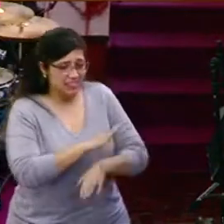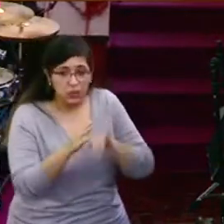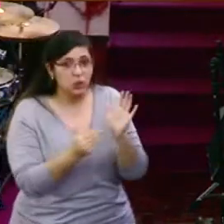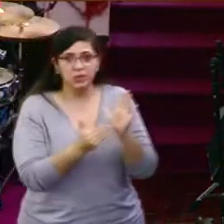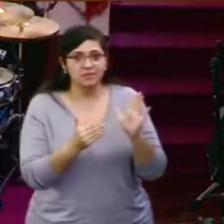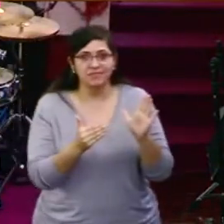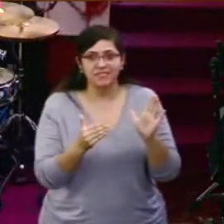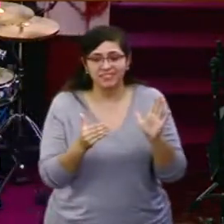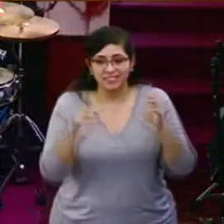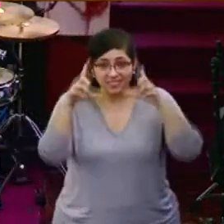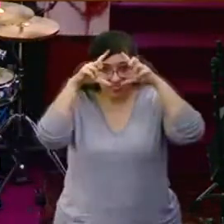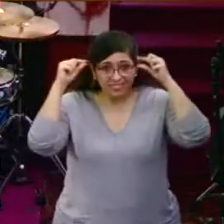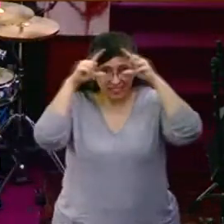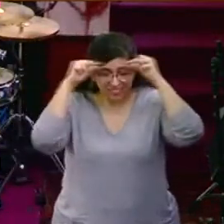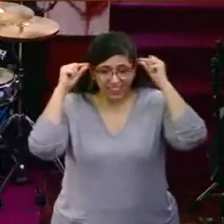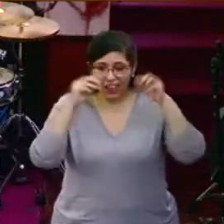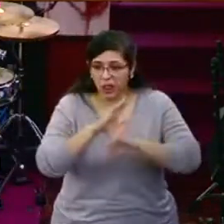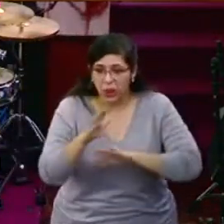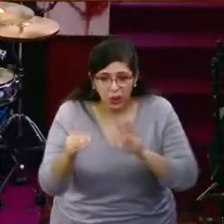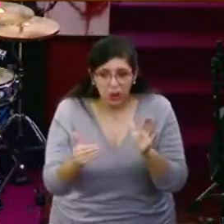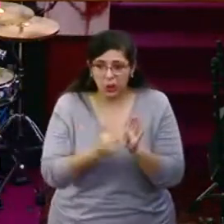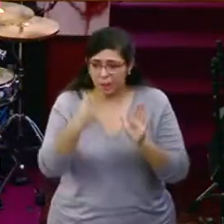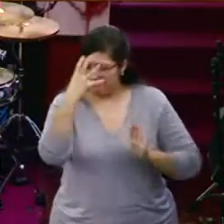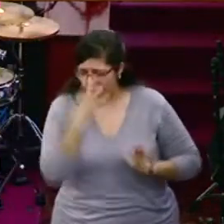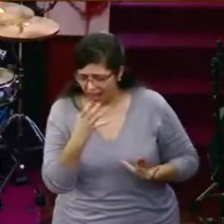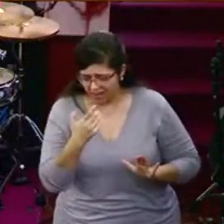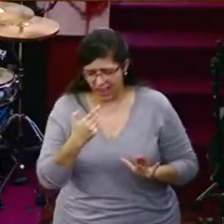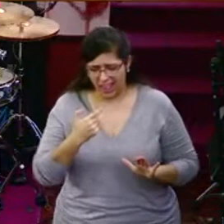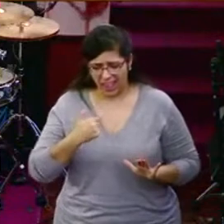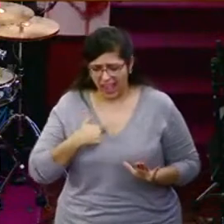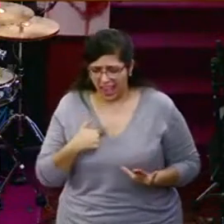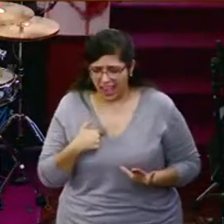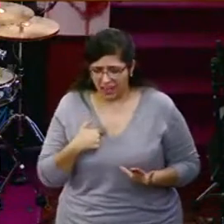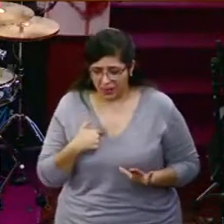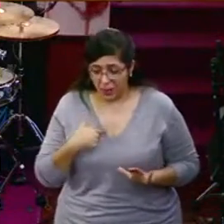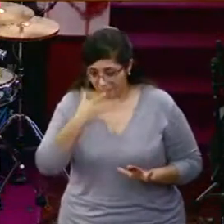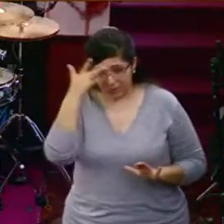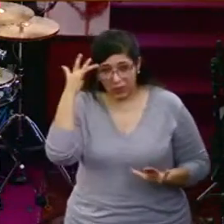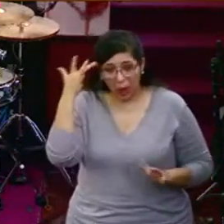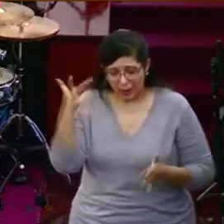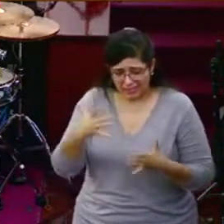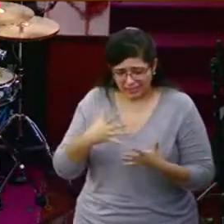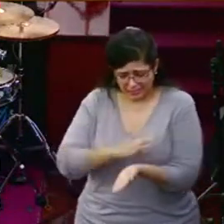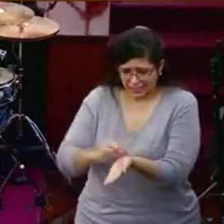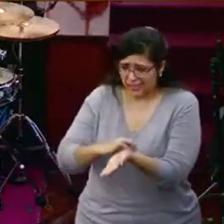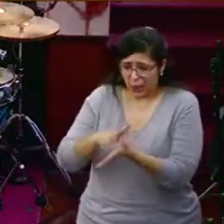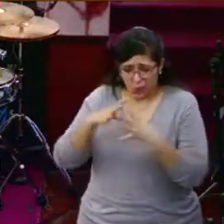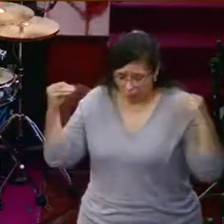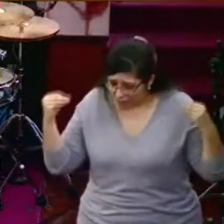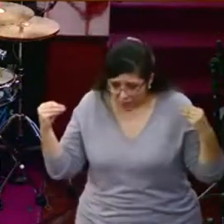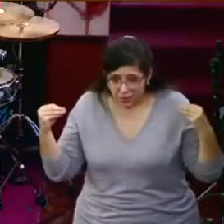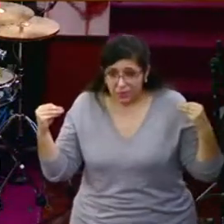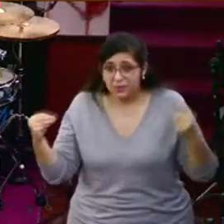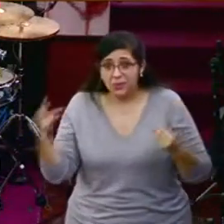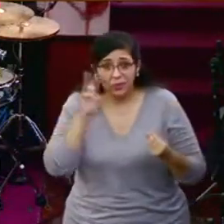pouco saiu daqui uma pessoa muito brava comigo porque às vezes não apareciam e eu não achava e fiquei